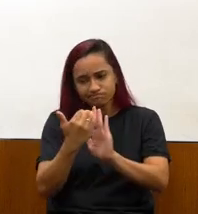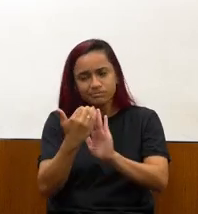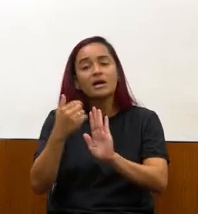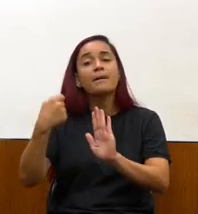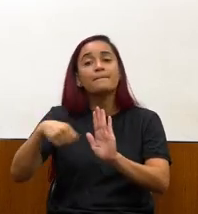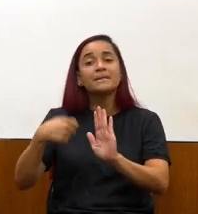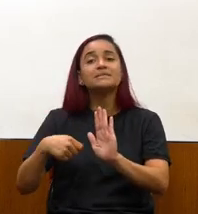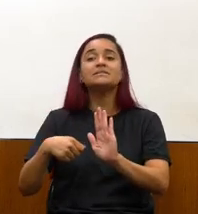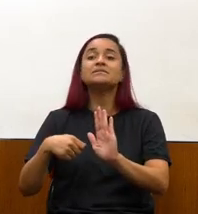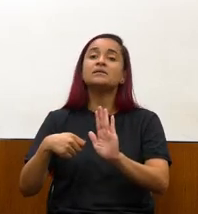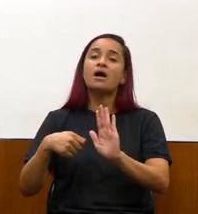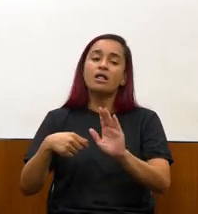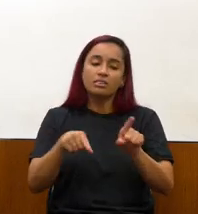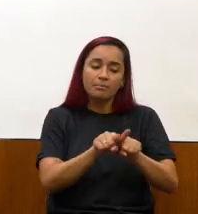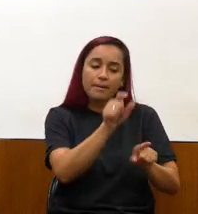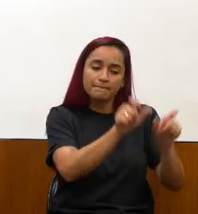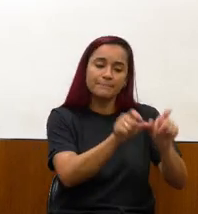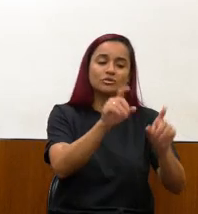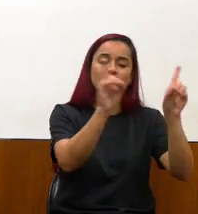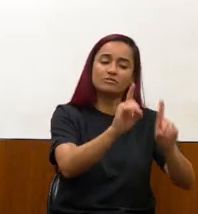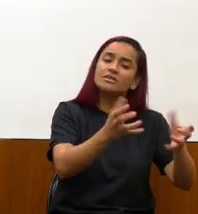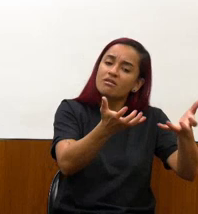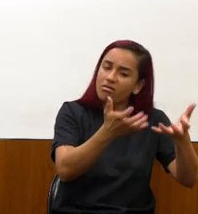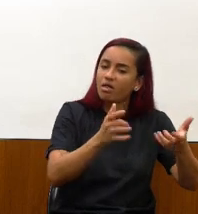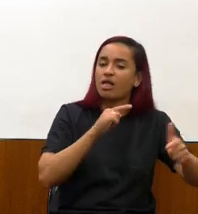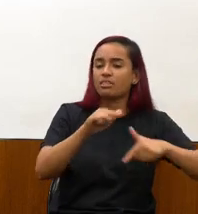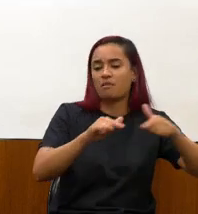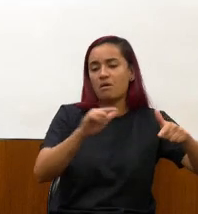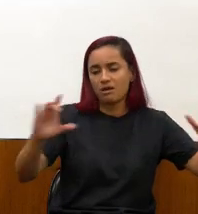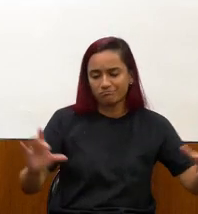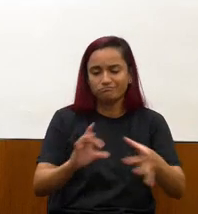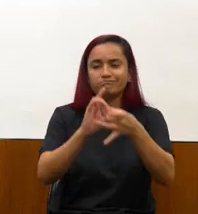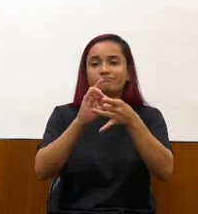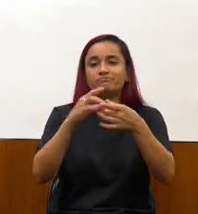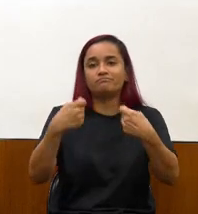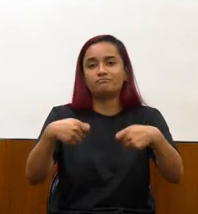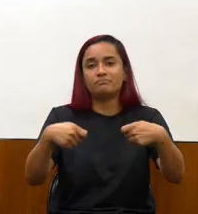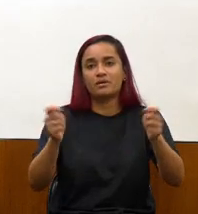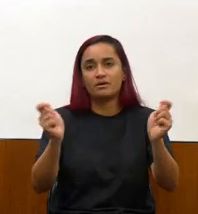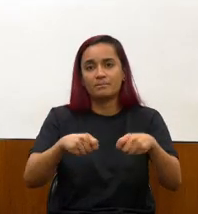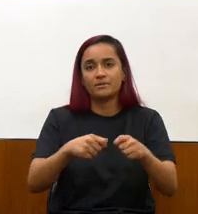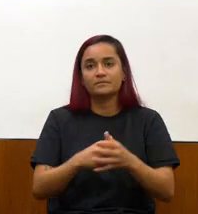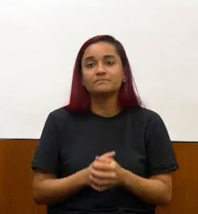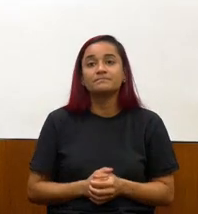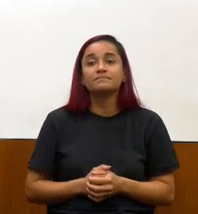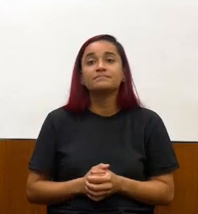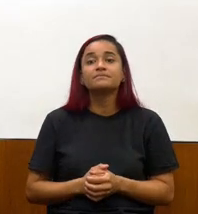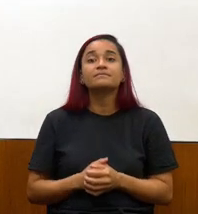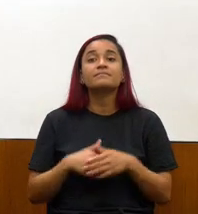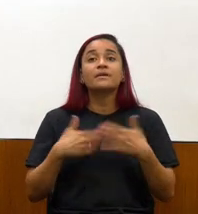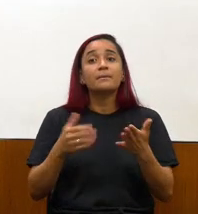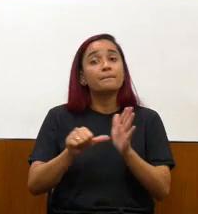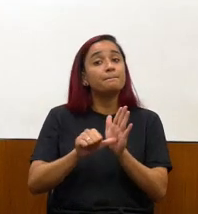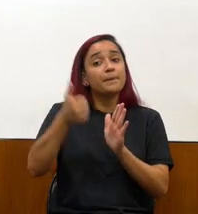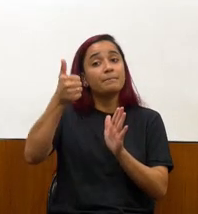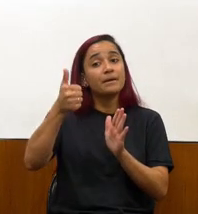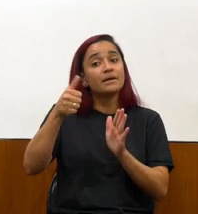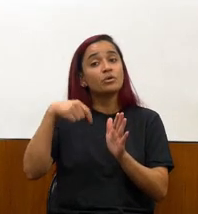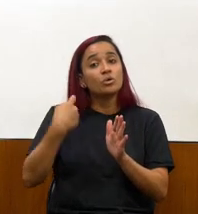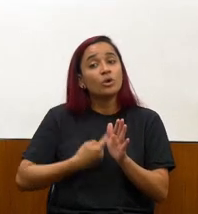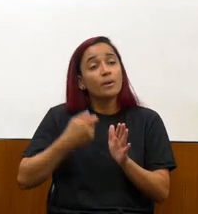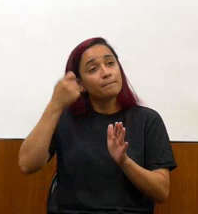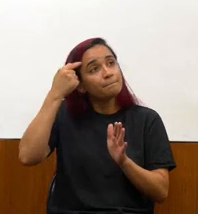deficiência que necessariamente querem trabalhar. Nosso dever é fazer esse encontro. E primeiro a gente precisa falar para essa